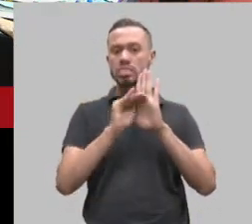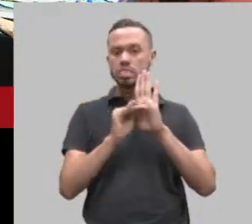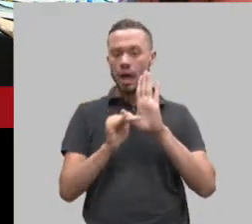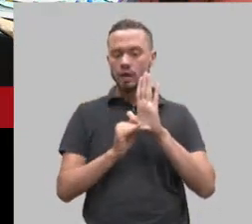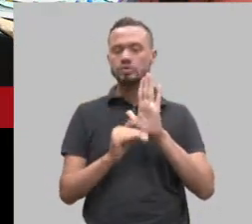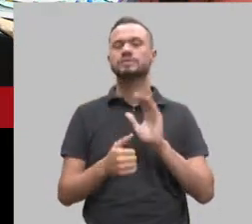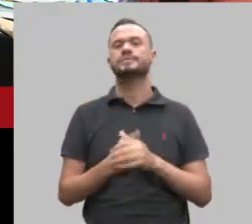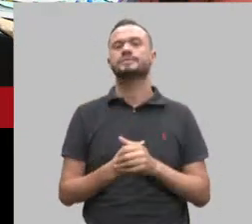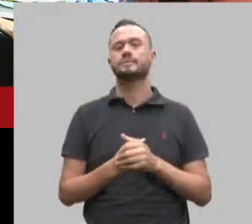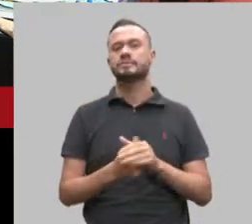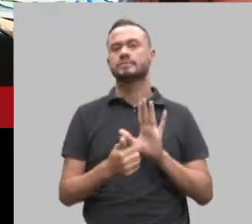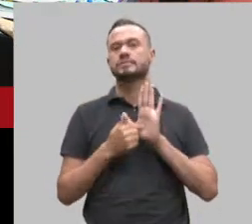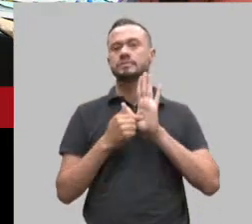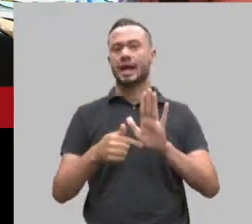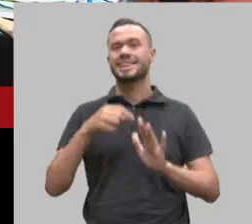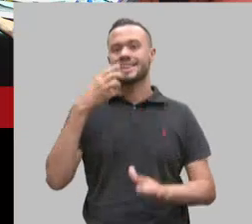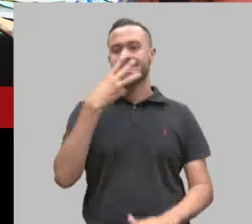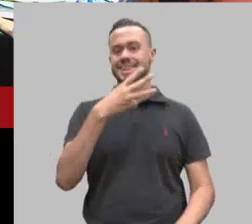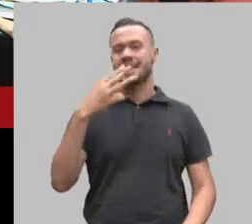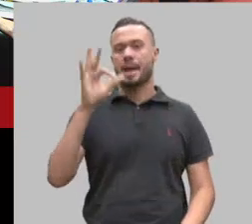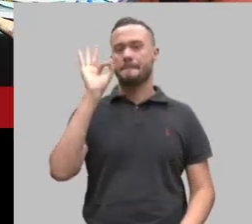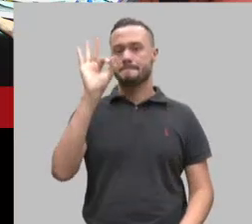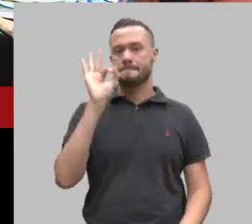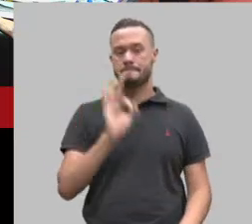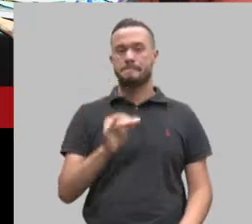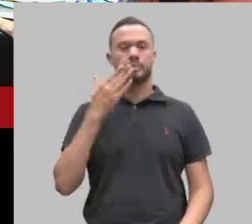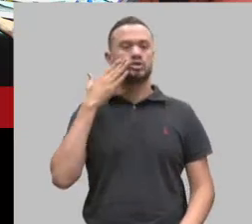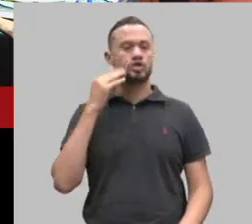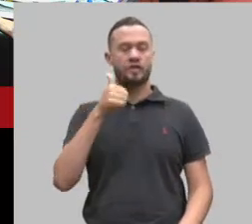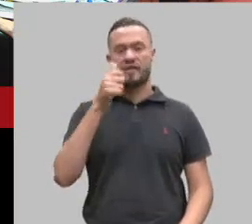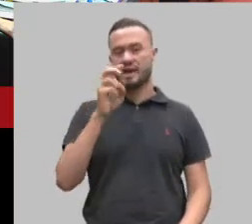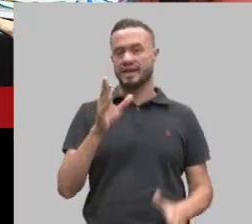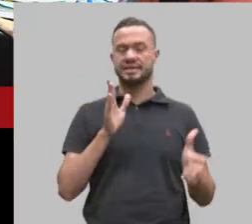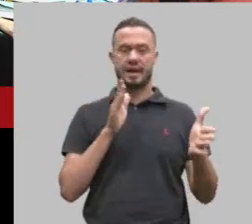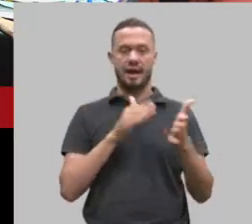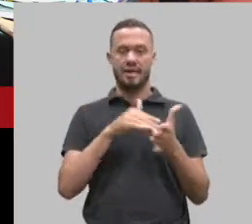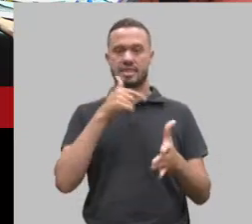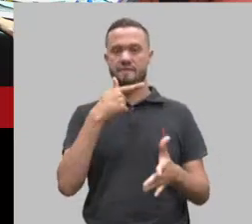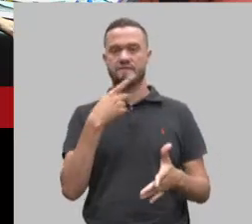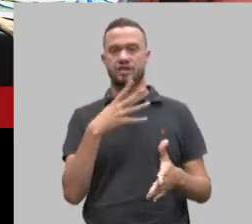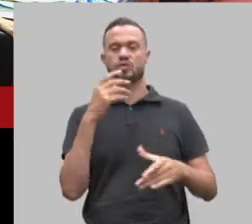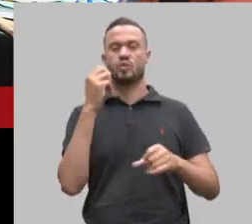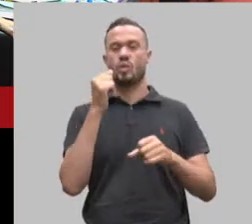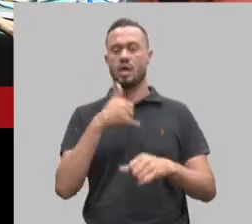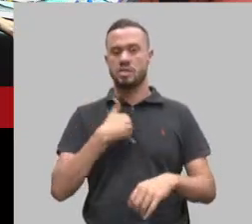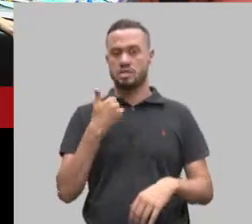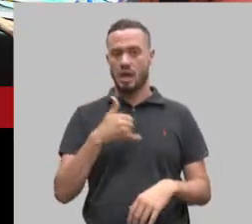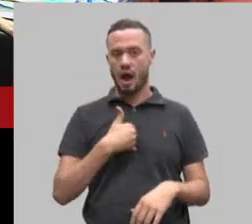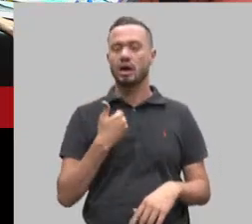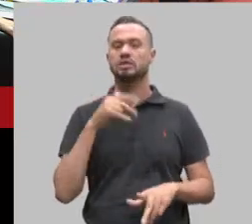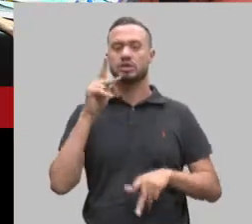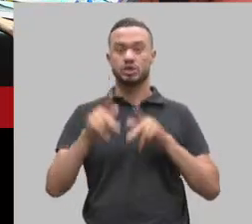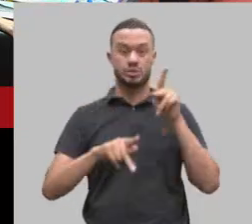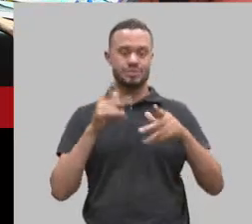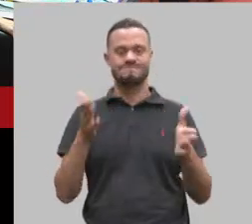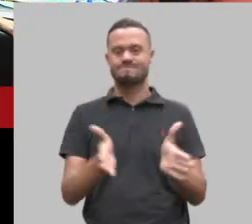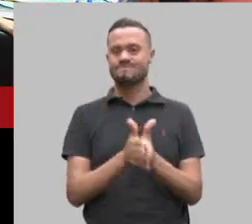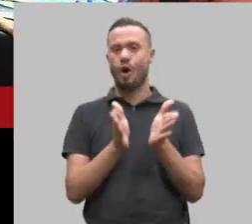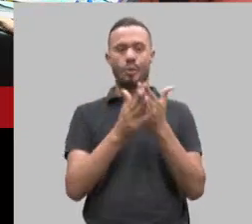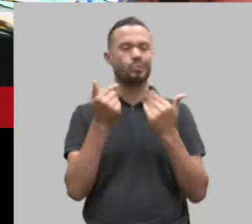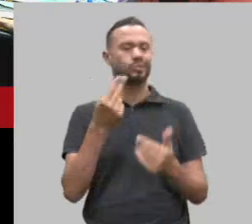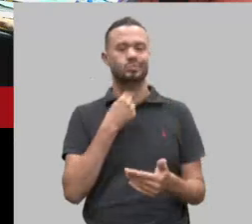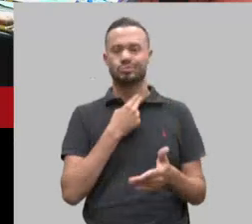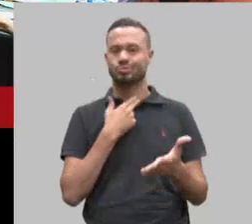que 33% dos jovens de 15 a 24 anos da população vulnerável não estudam